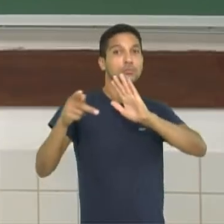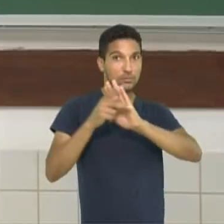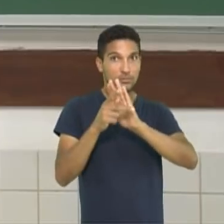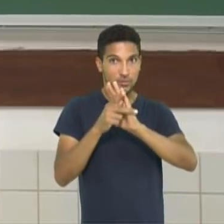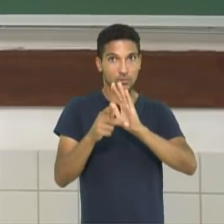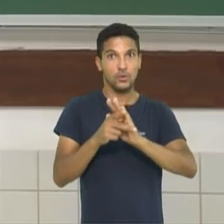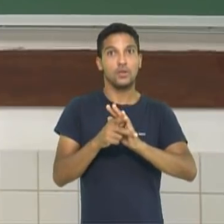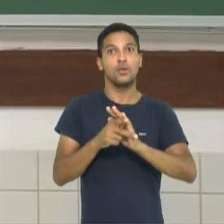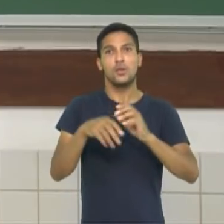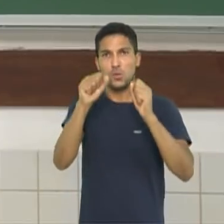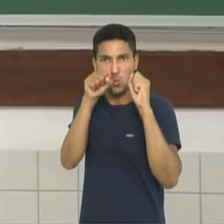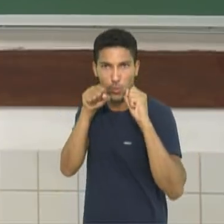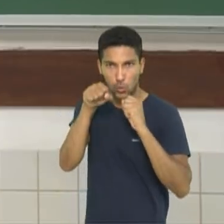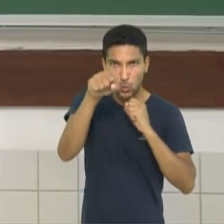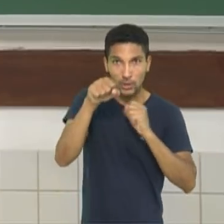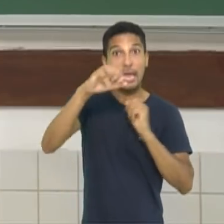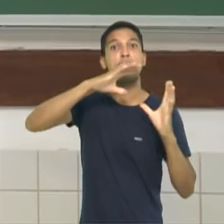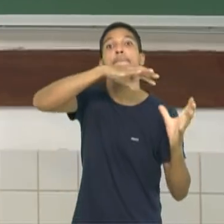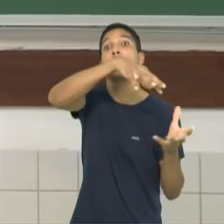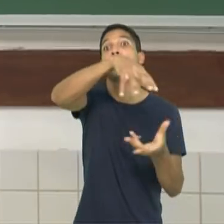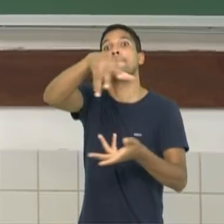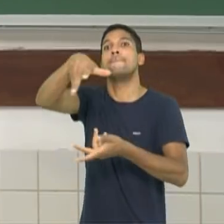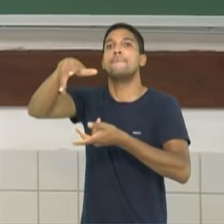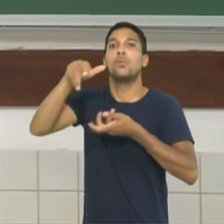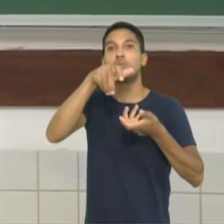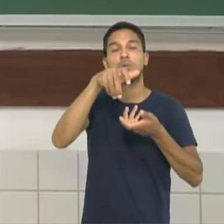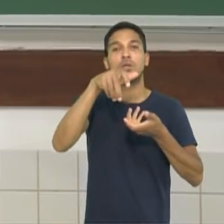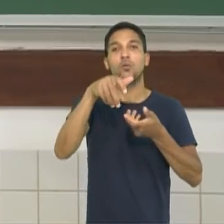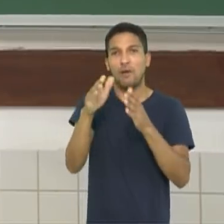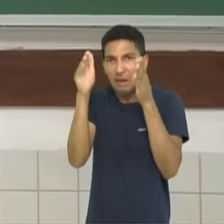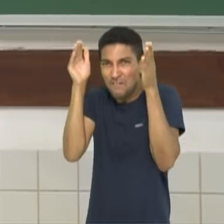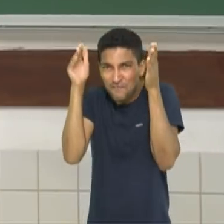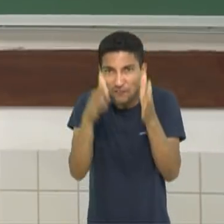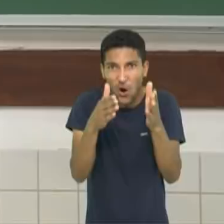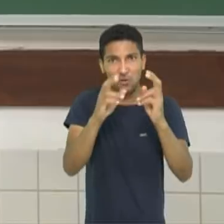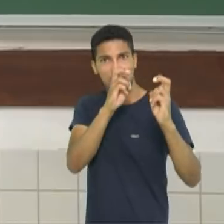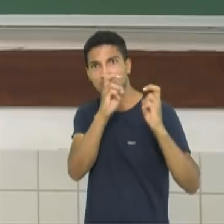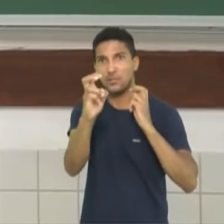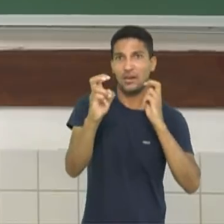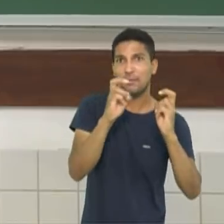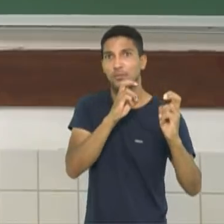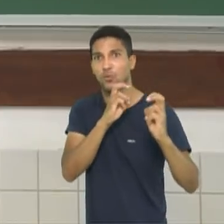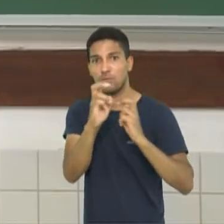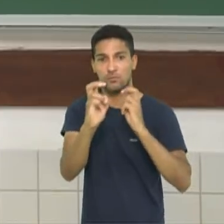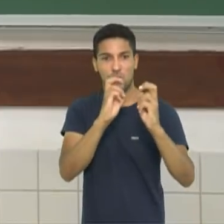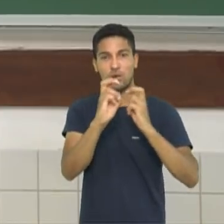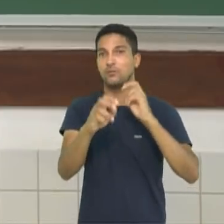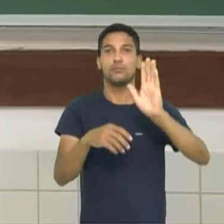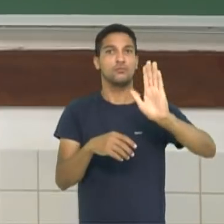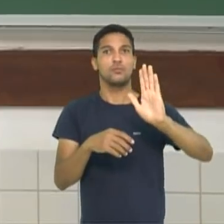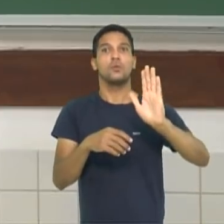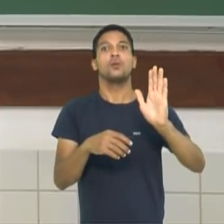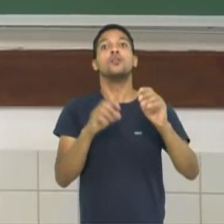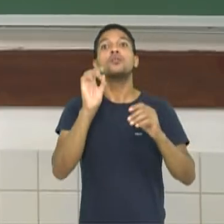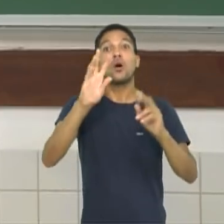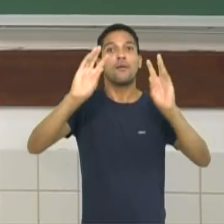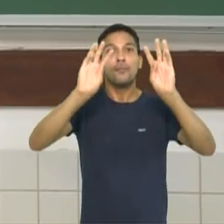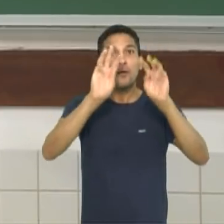mais a respeito da nossa capoeira. Talvez você já conheça, você já tenha praticado aí na